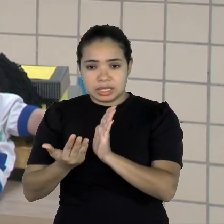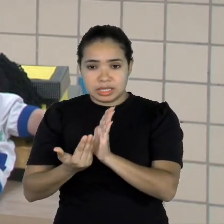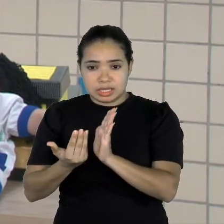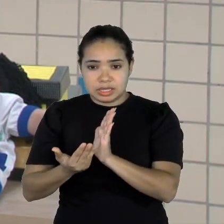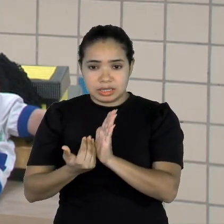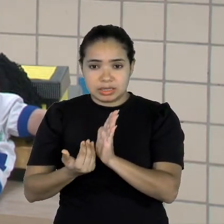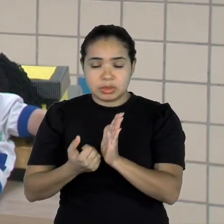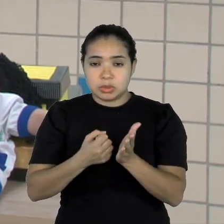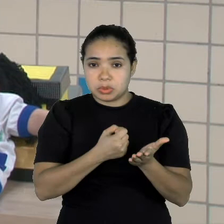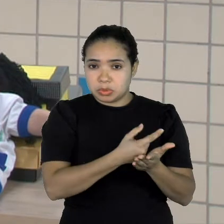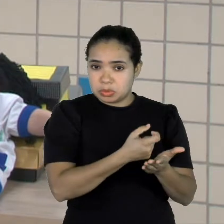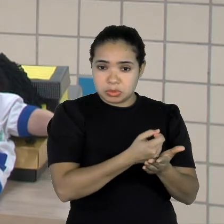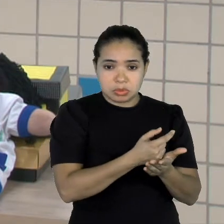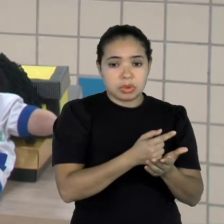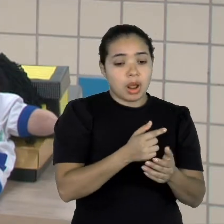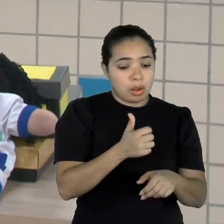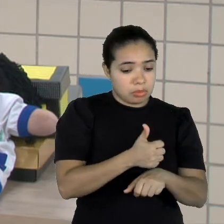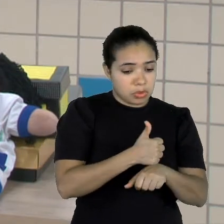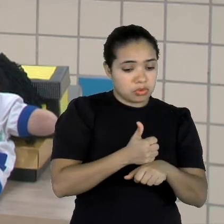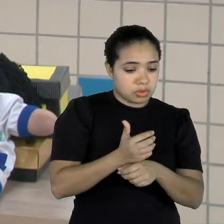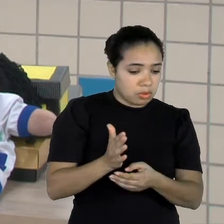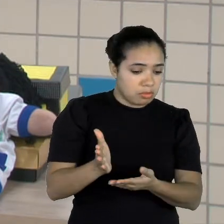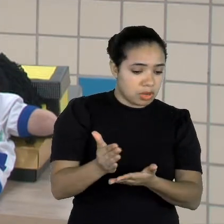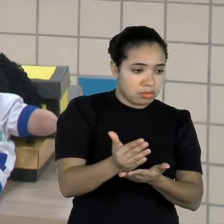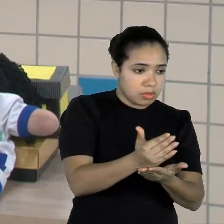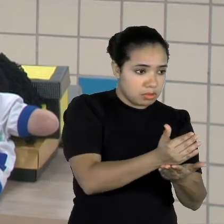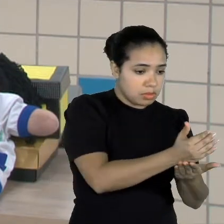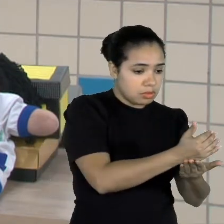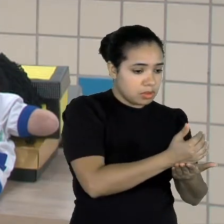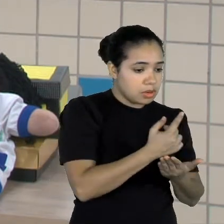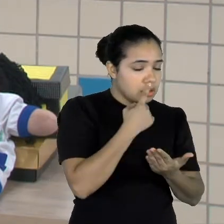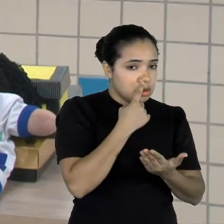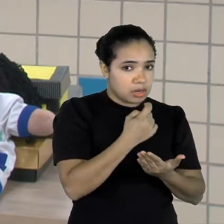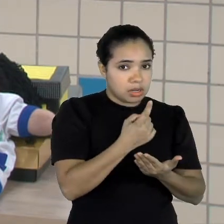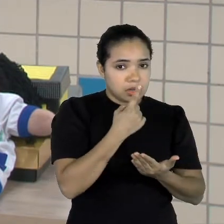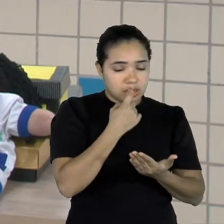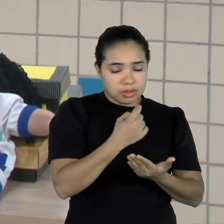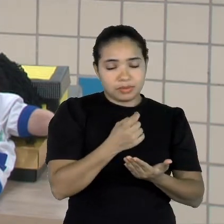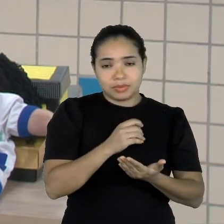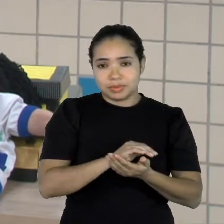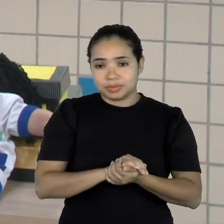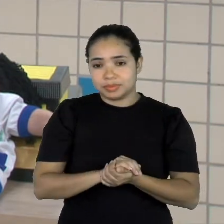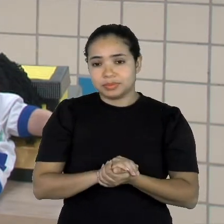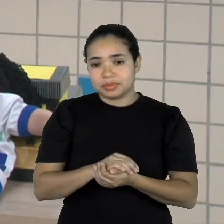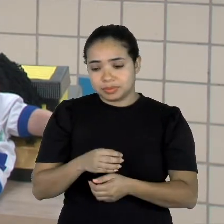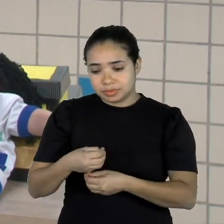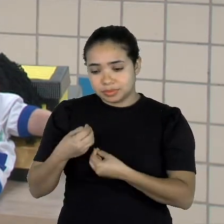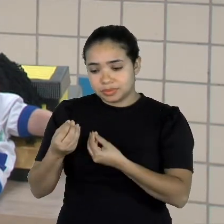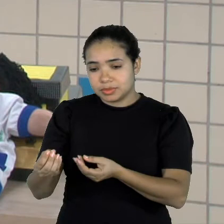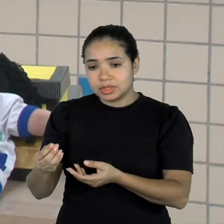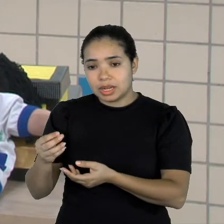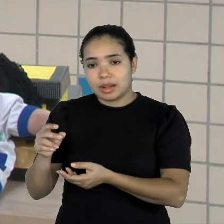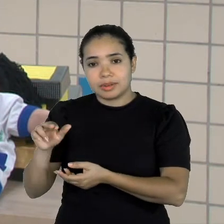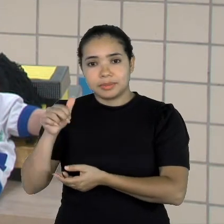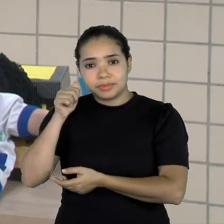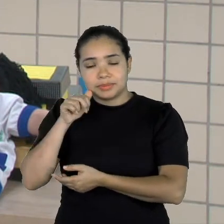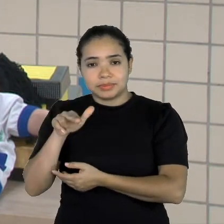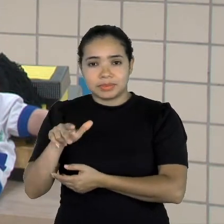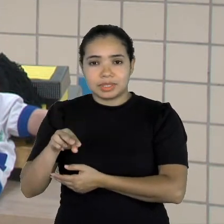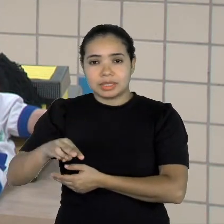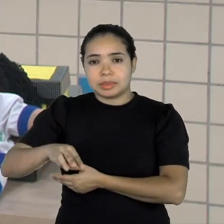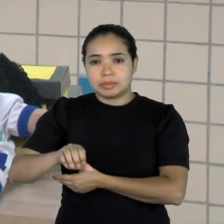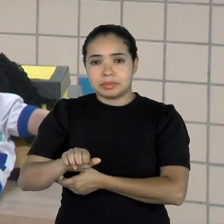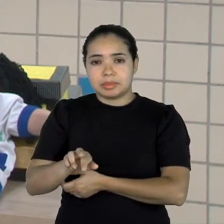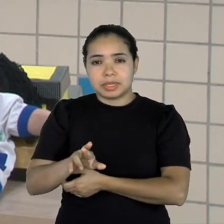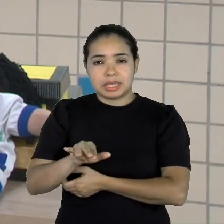tantos, ela usa a sua profissão para agregar este sonho, que foi passado para a filha Maria Clara.